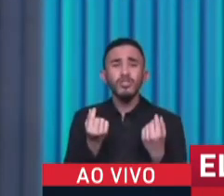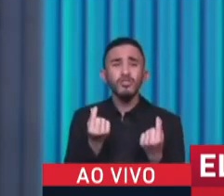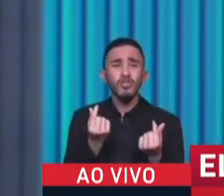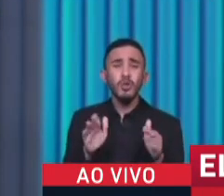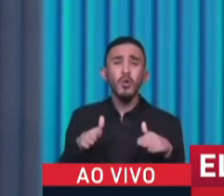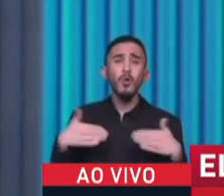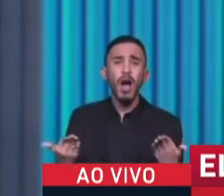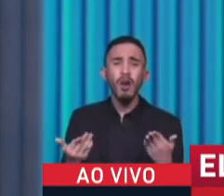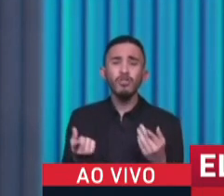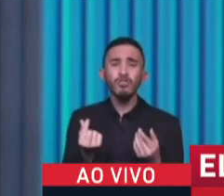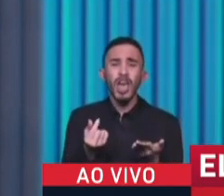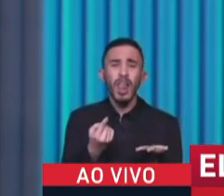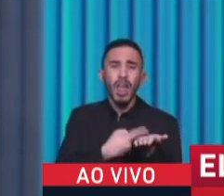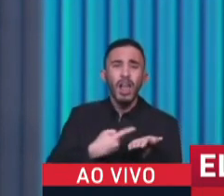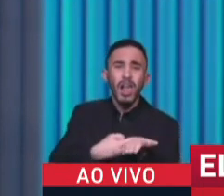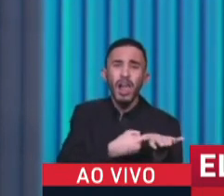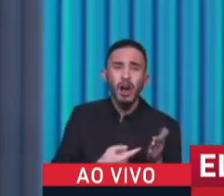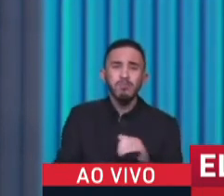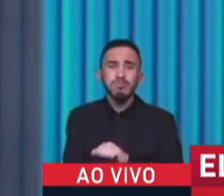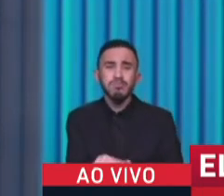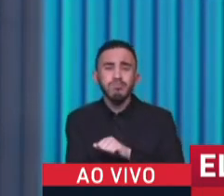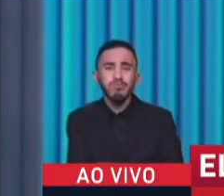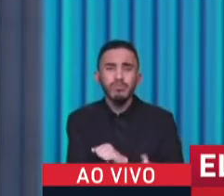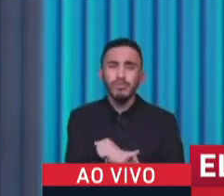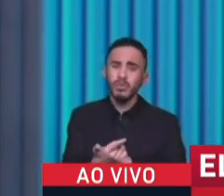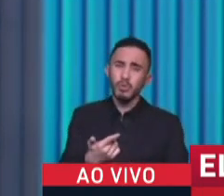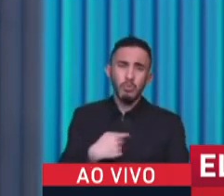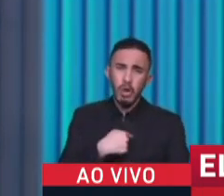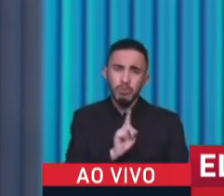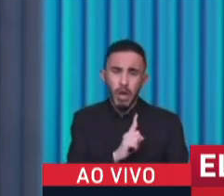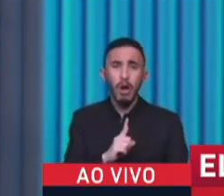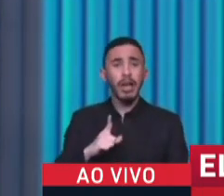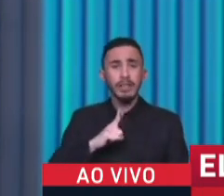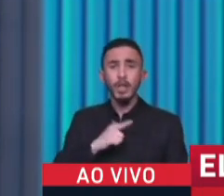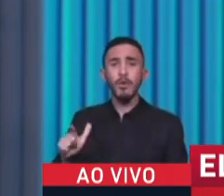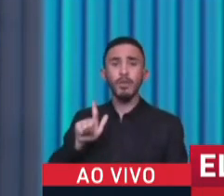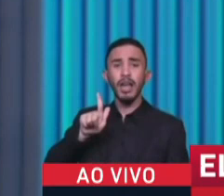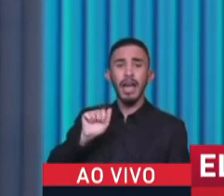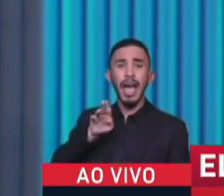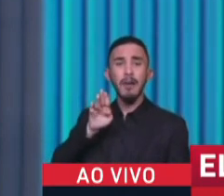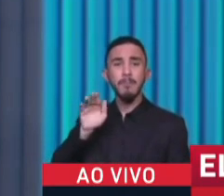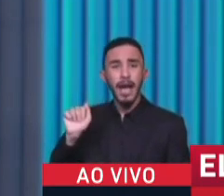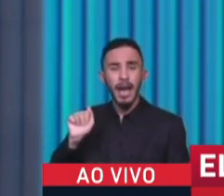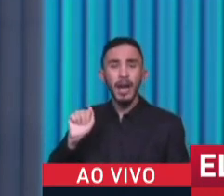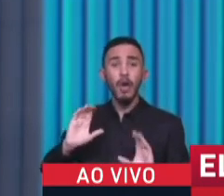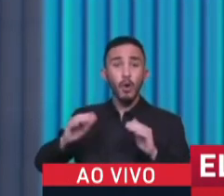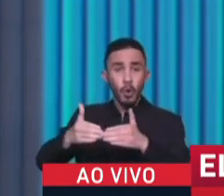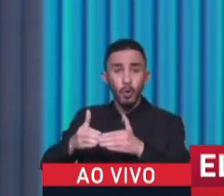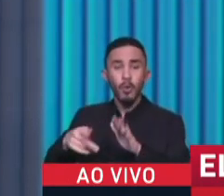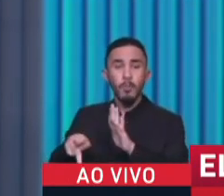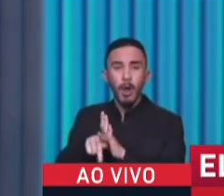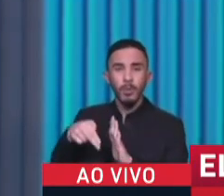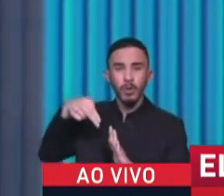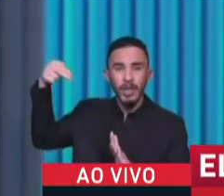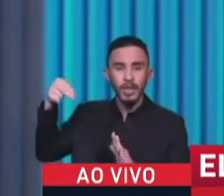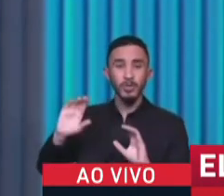dizer, é uma estratégia de debate isso. Atacar, jogar tudo que você tem de podre, inventa um monte de fake news, um